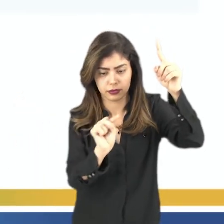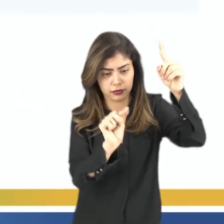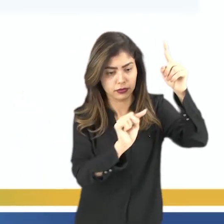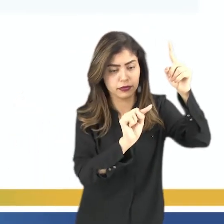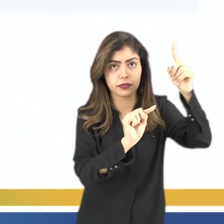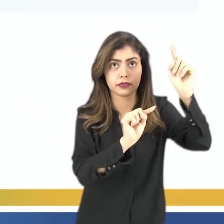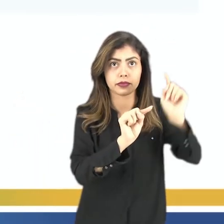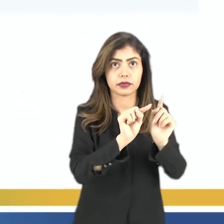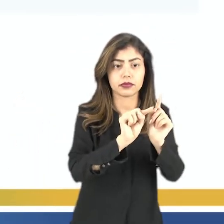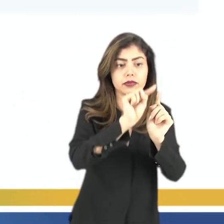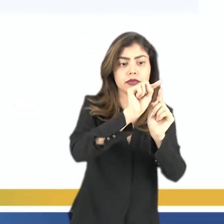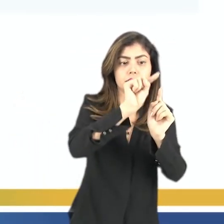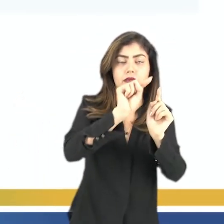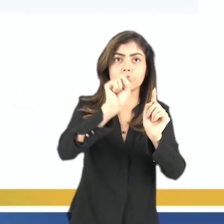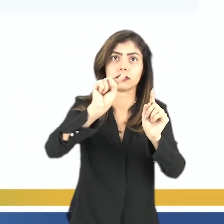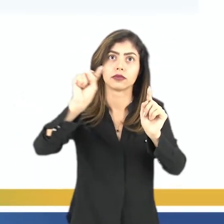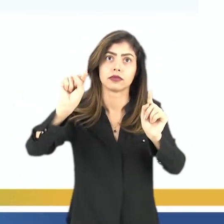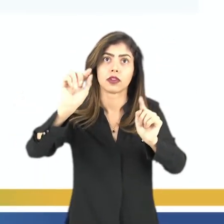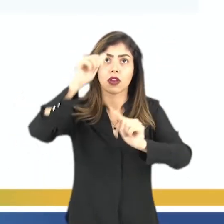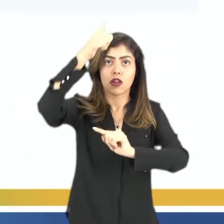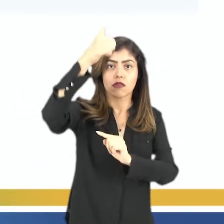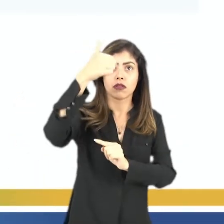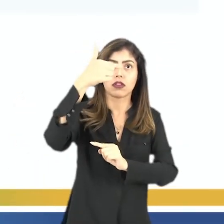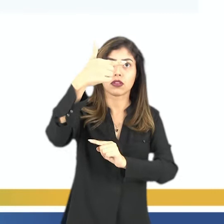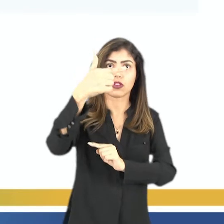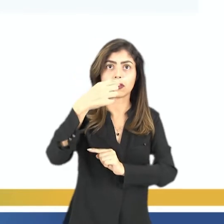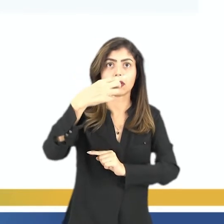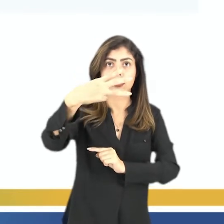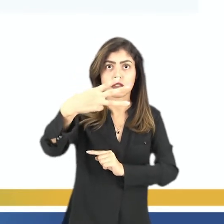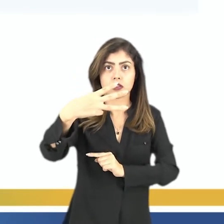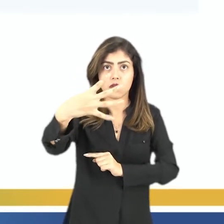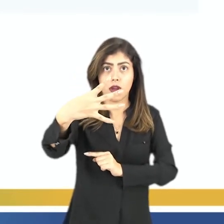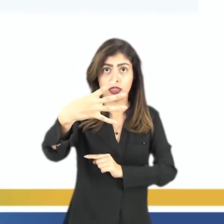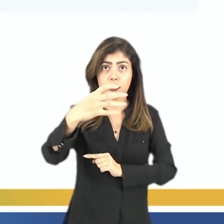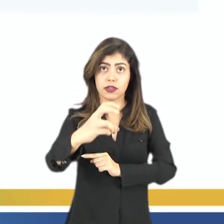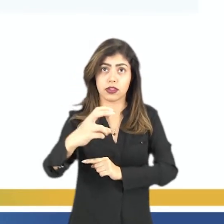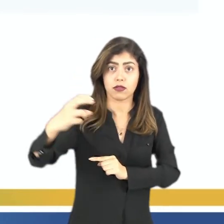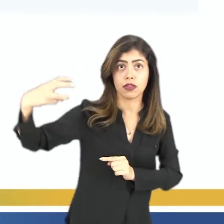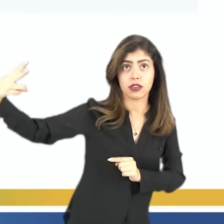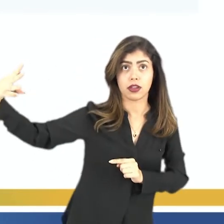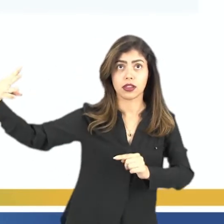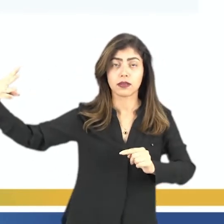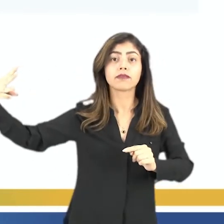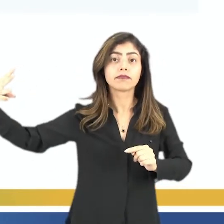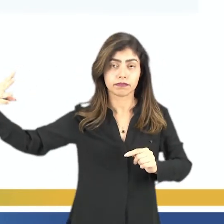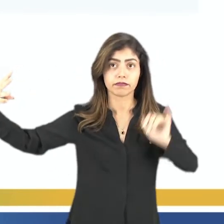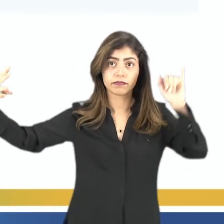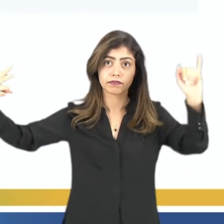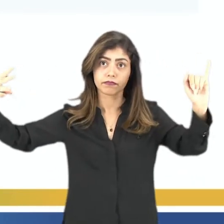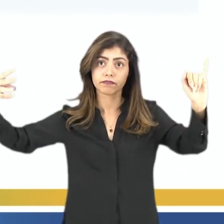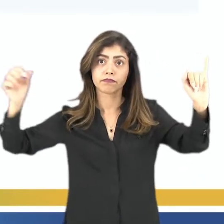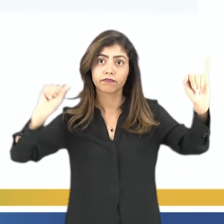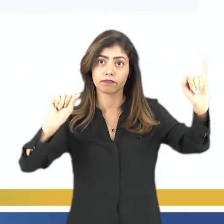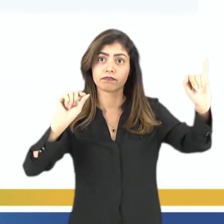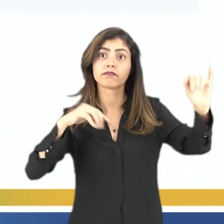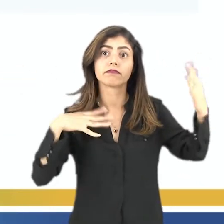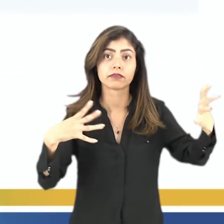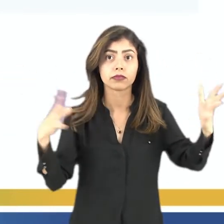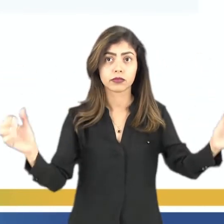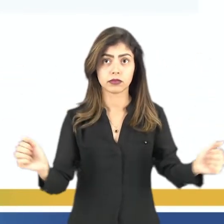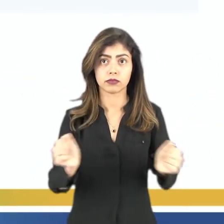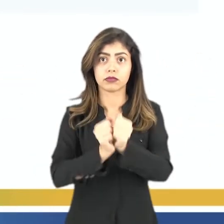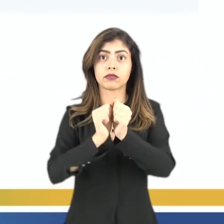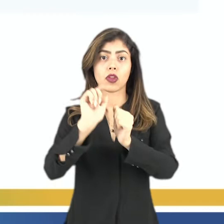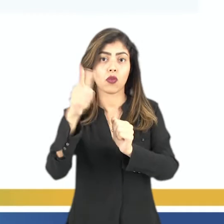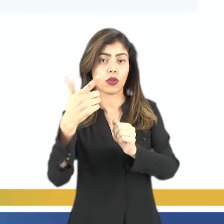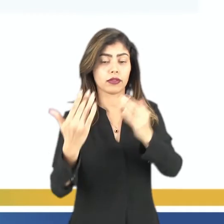seja, dois resistores. Depois junta, continua, aí eu tenho uma sequência, ou seja, virou uma série ali, e vai juntar